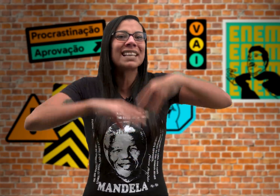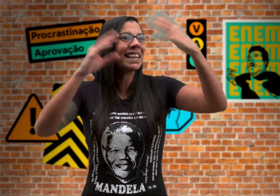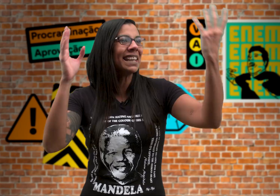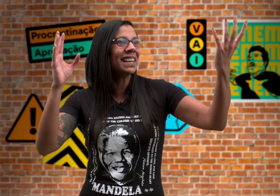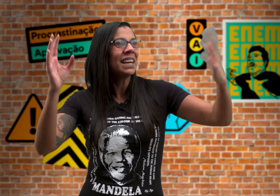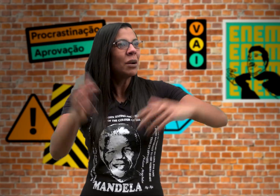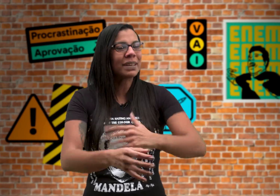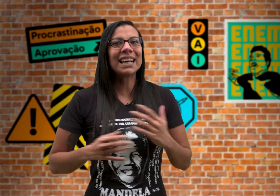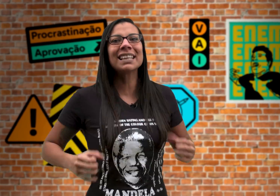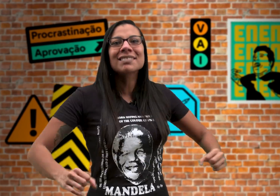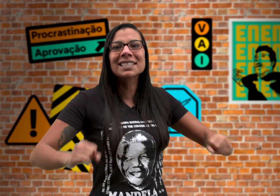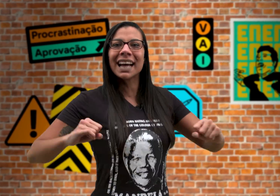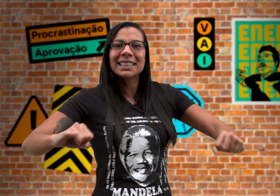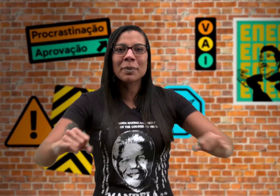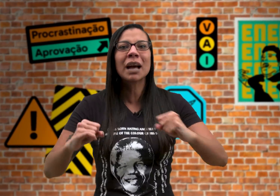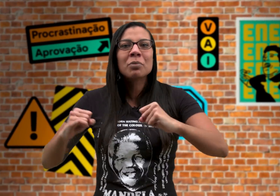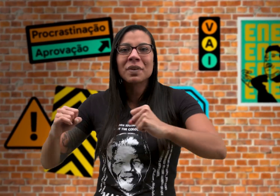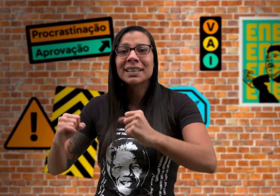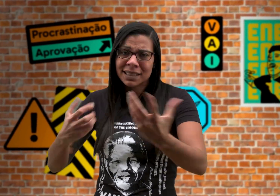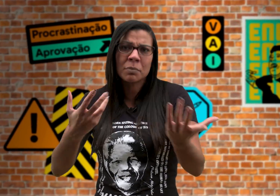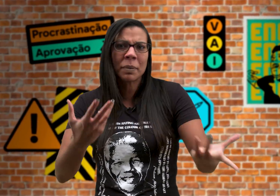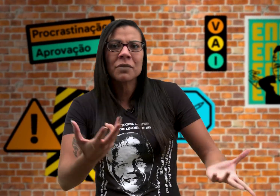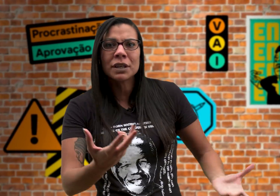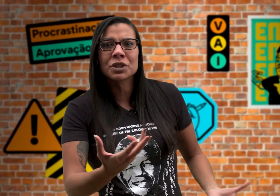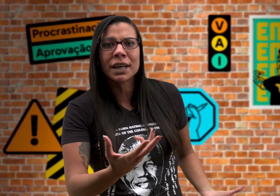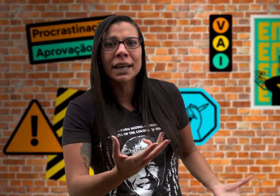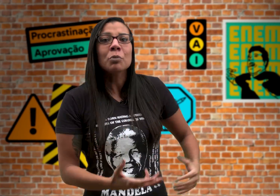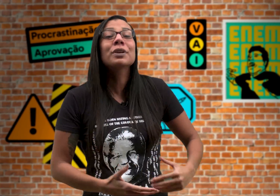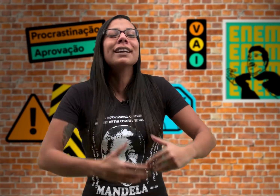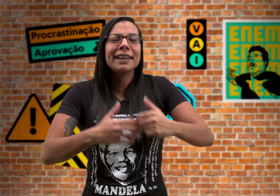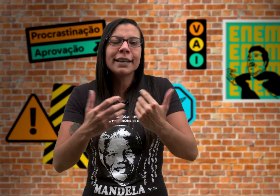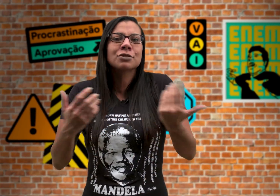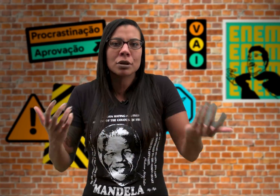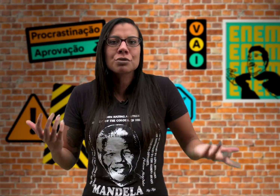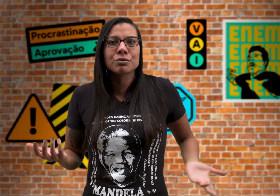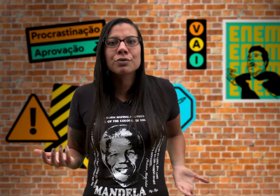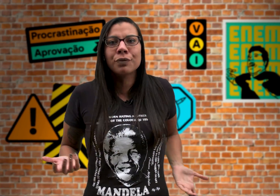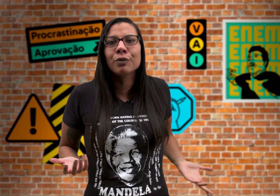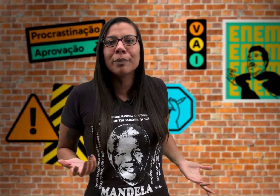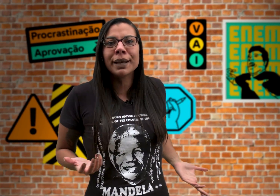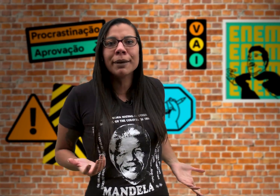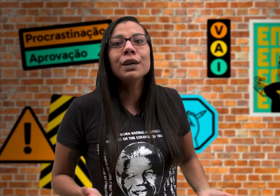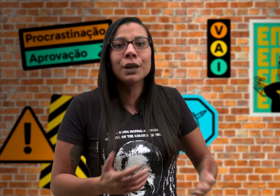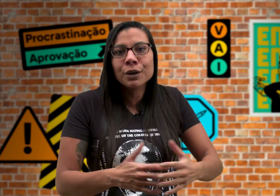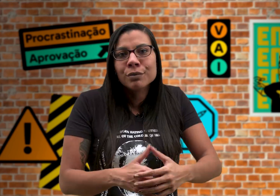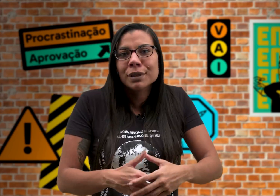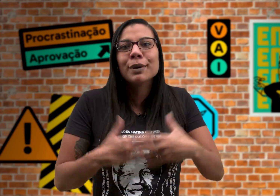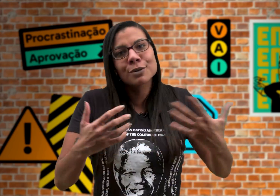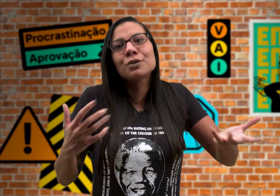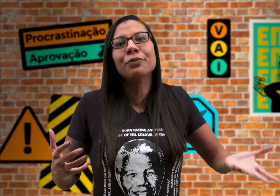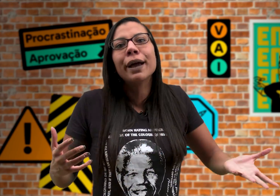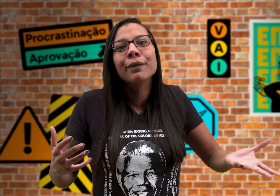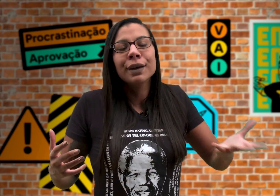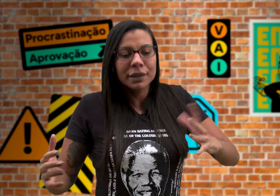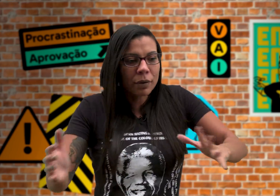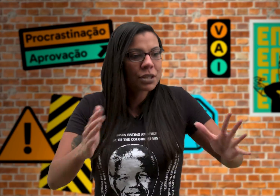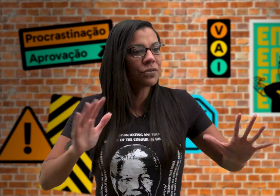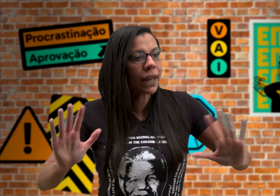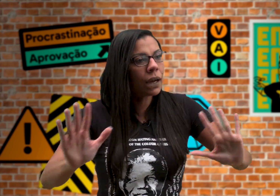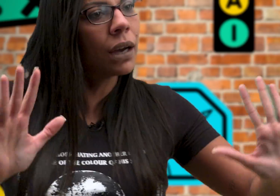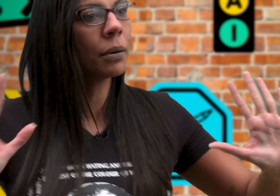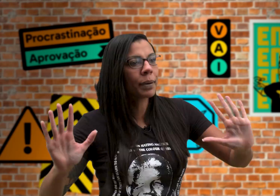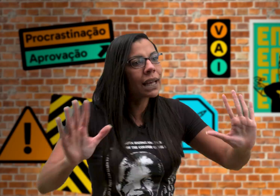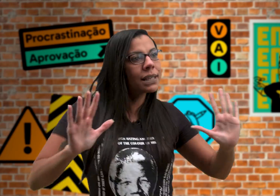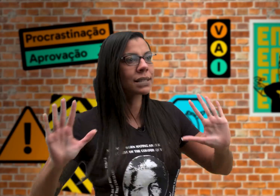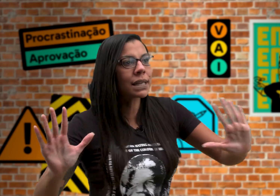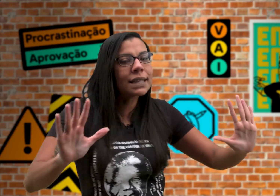vontade de sair, pra dar uma dançada, pra dar uma aproveitada, também pra refletir, né? Porque nem só de estudos vive o homem, né? E eu também não sou de ferro. Então a gente vai